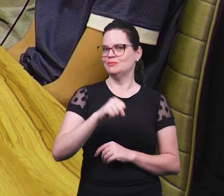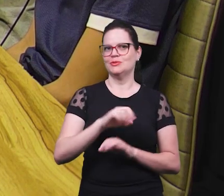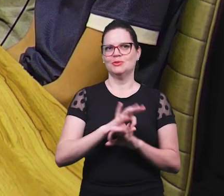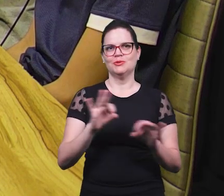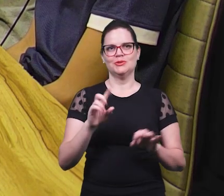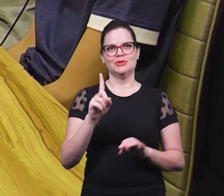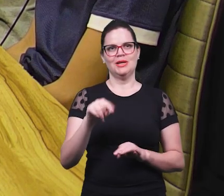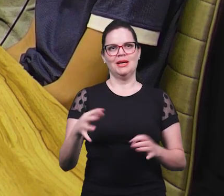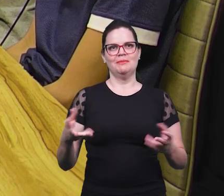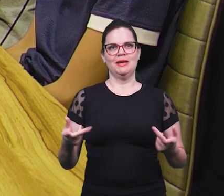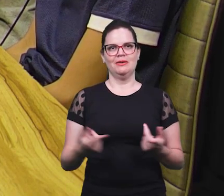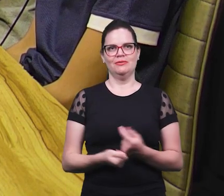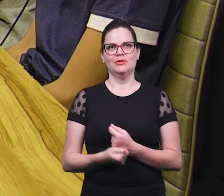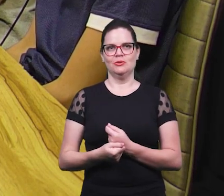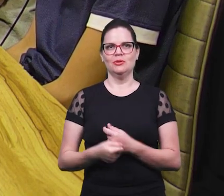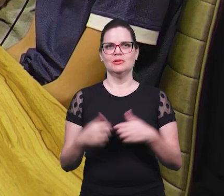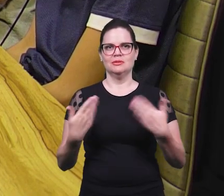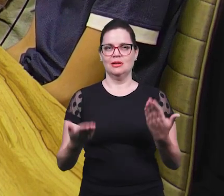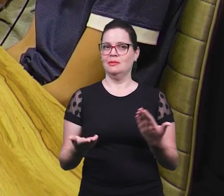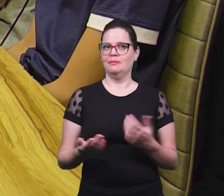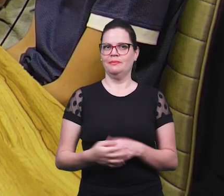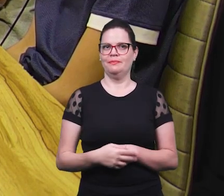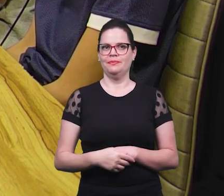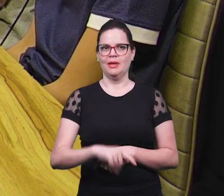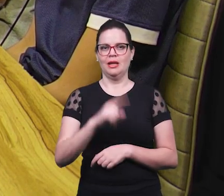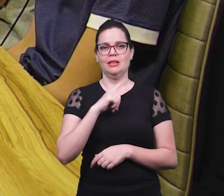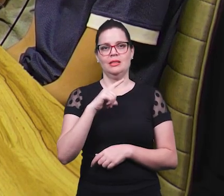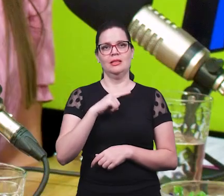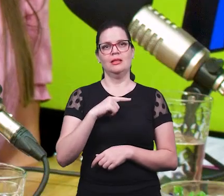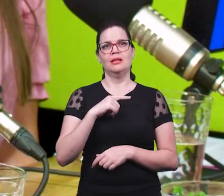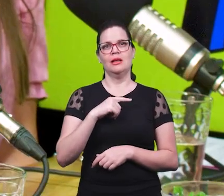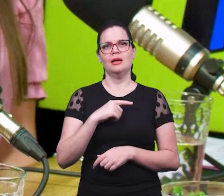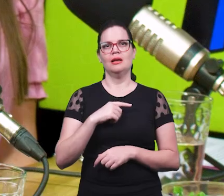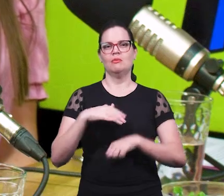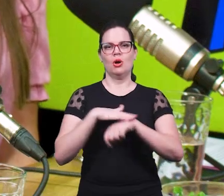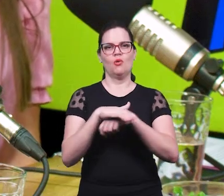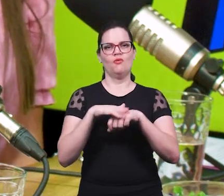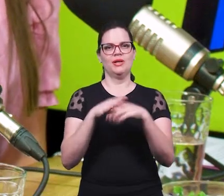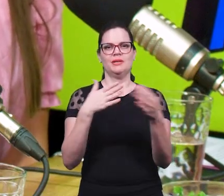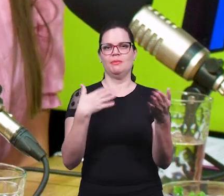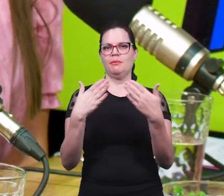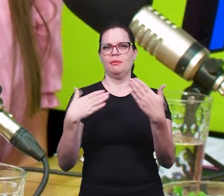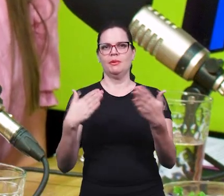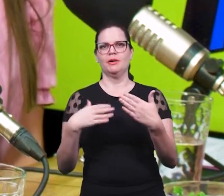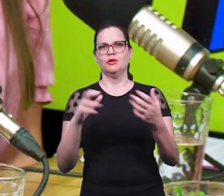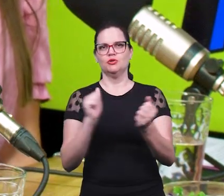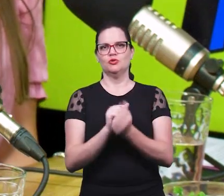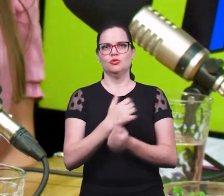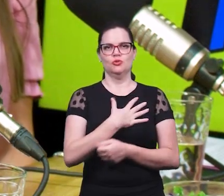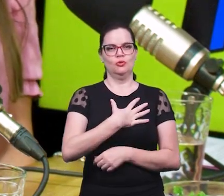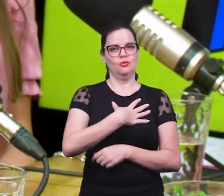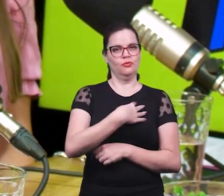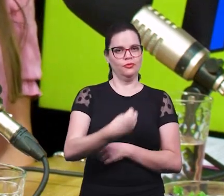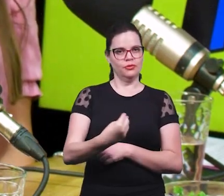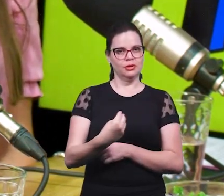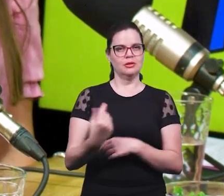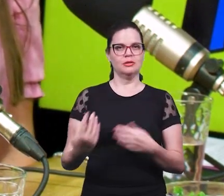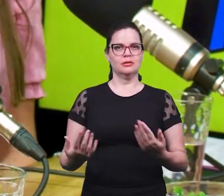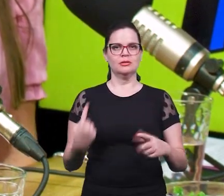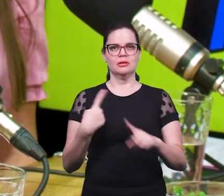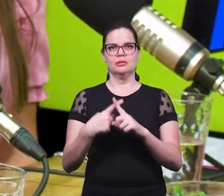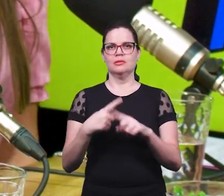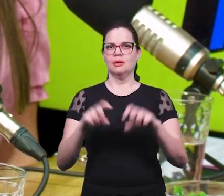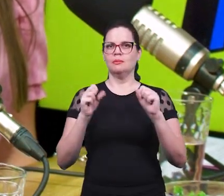Gente, isso é maravilhoso. Terem, um diálogo aberto com seus filhos, um diálogo onde